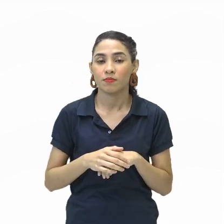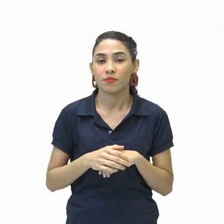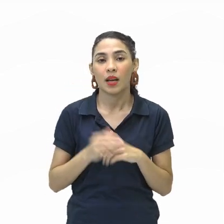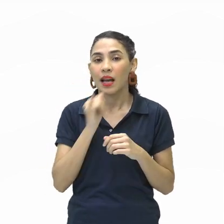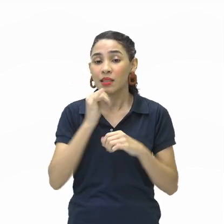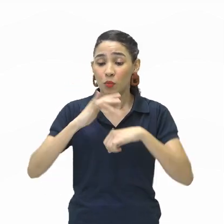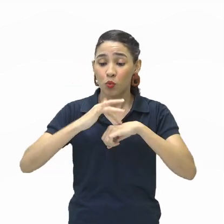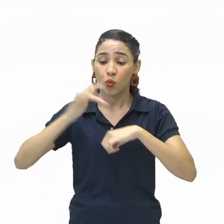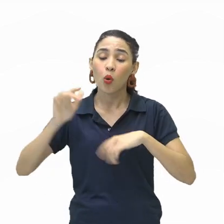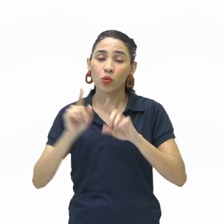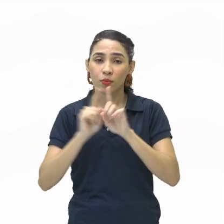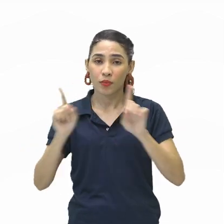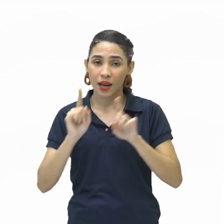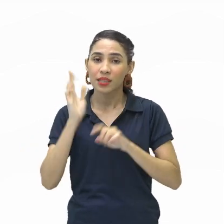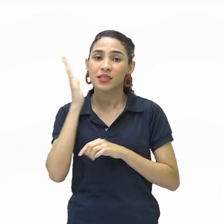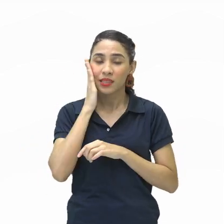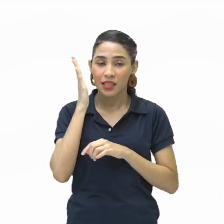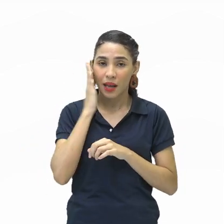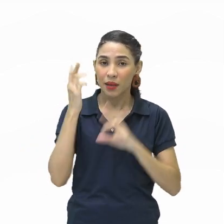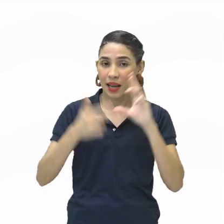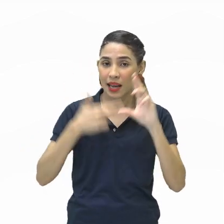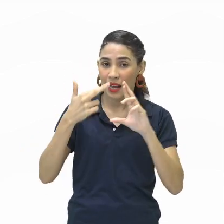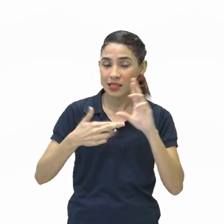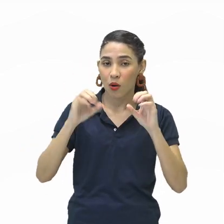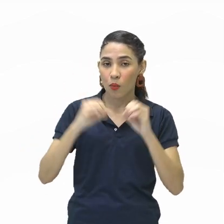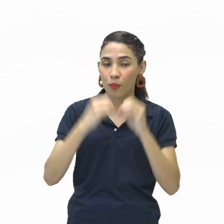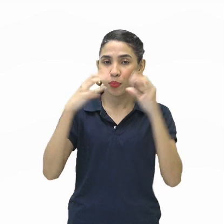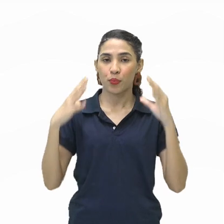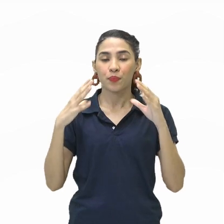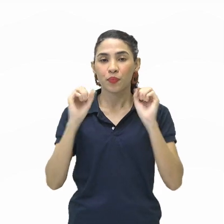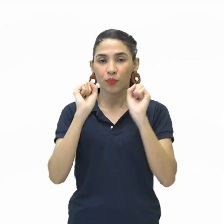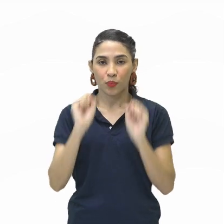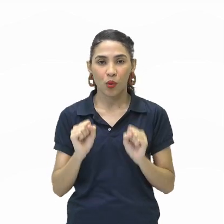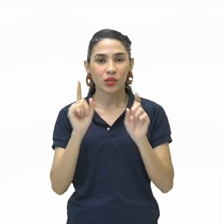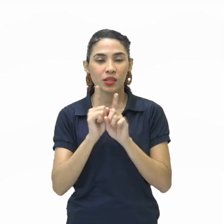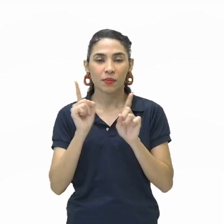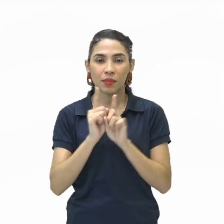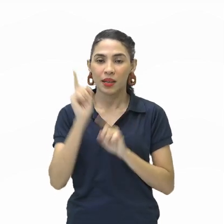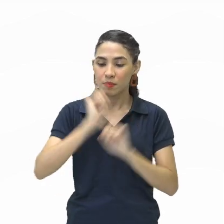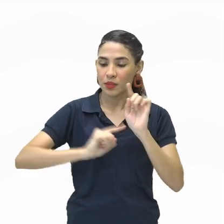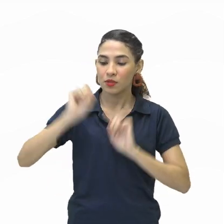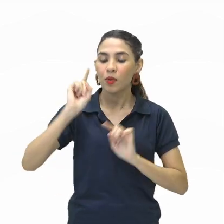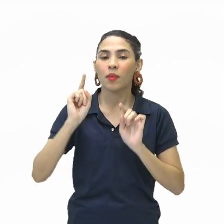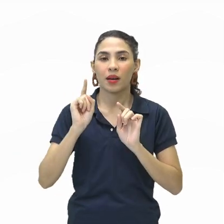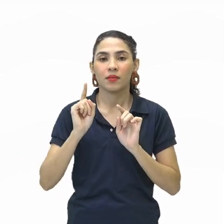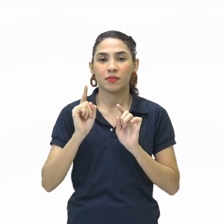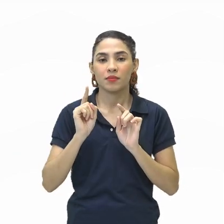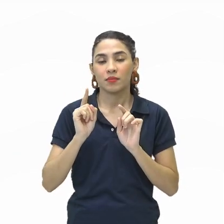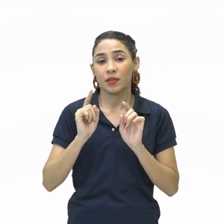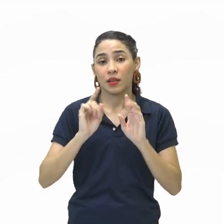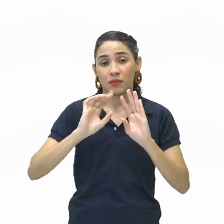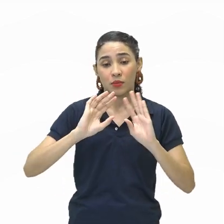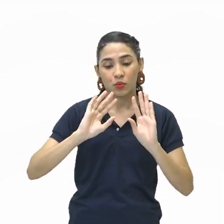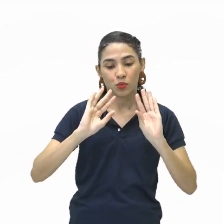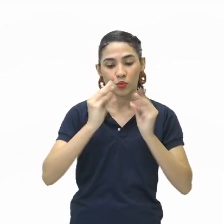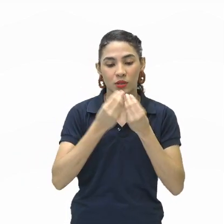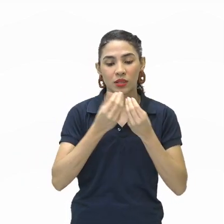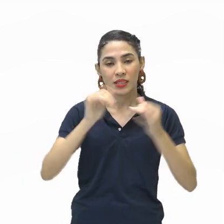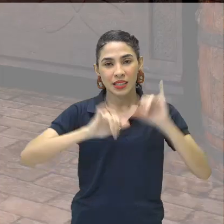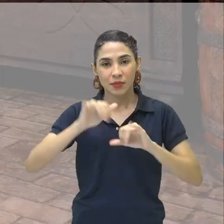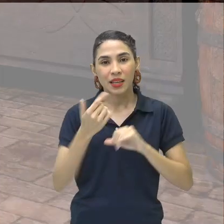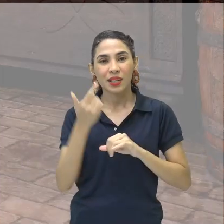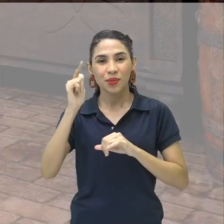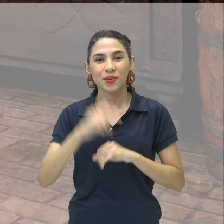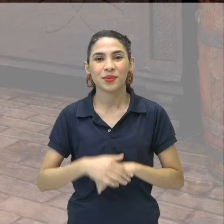ouro, mas a gente já sabe que as reações nucleares, elas podem transformar é um elemento químico em outro, tá